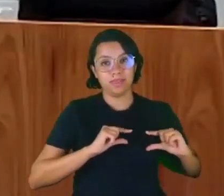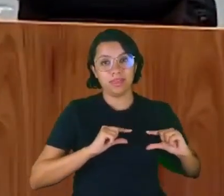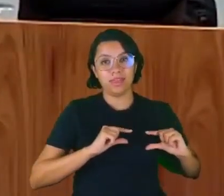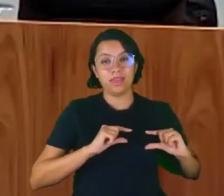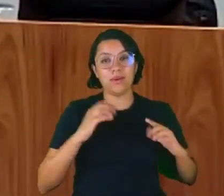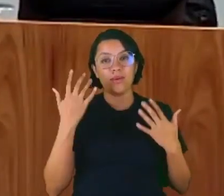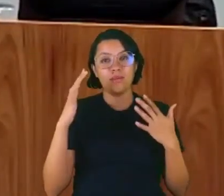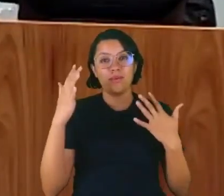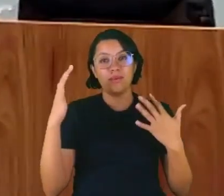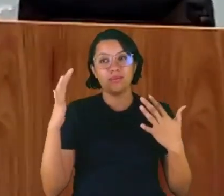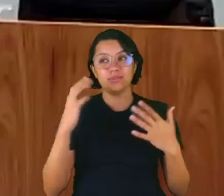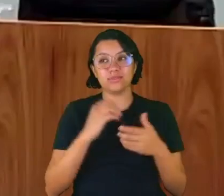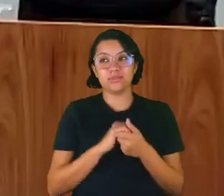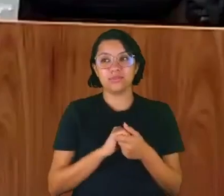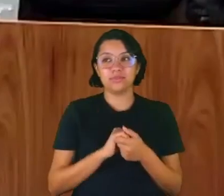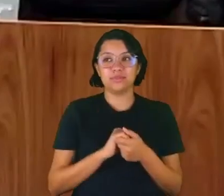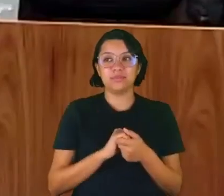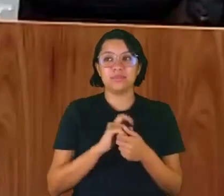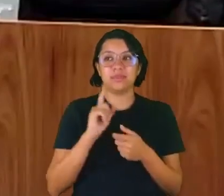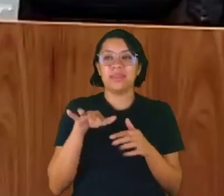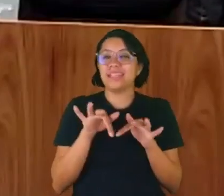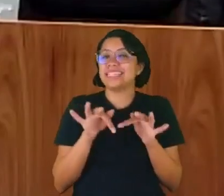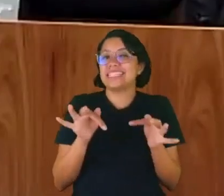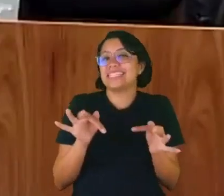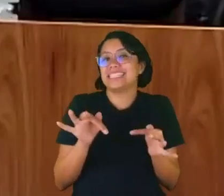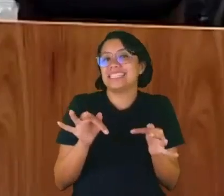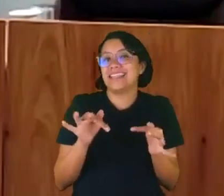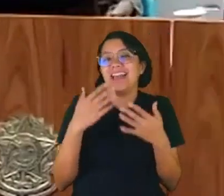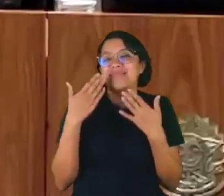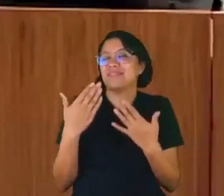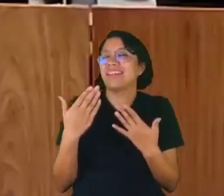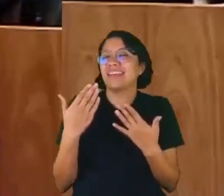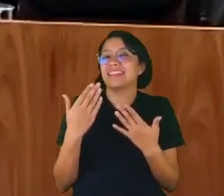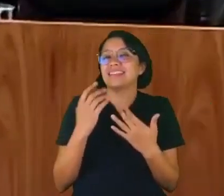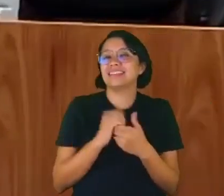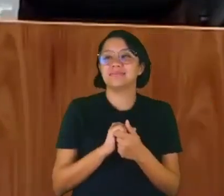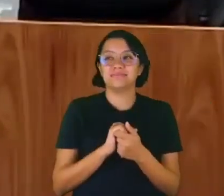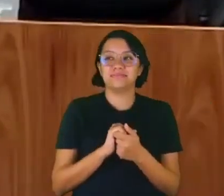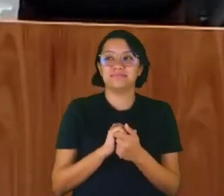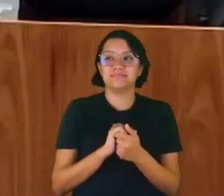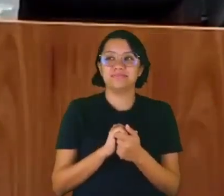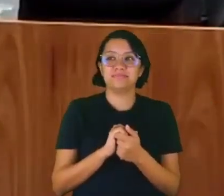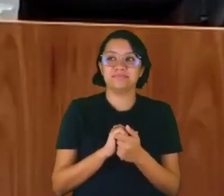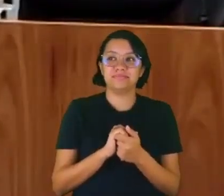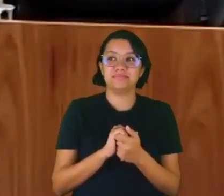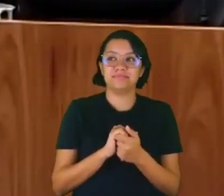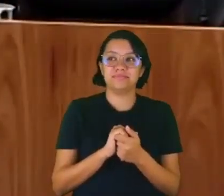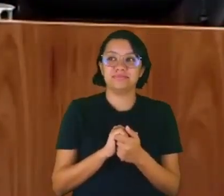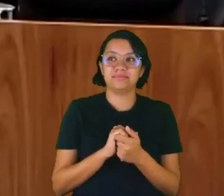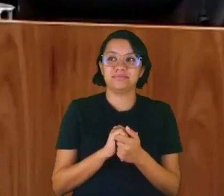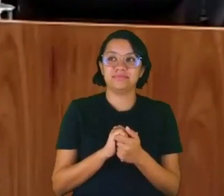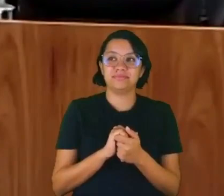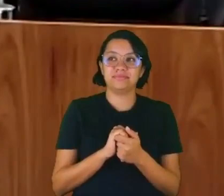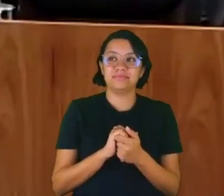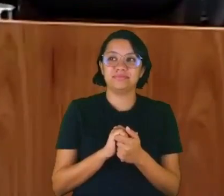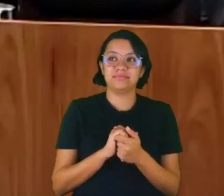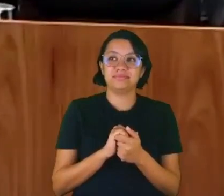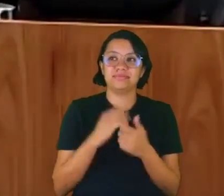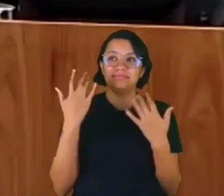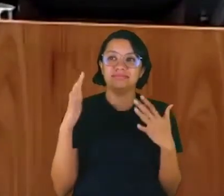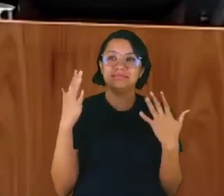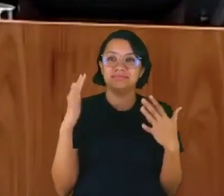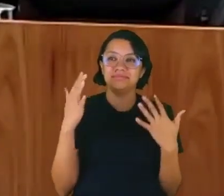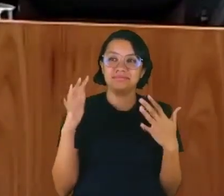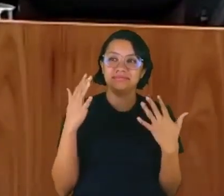essa passagem. É muito singela. Vou fazer a entrega. O desembargador Nino Toldo segura uma caixa de